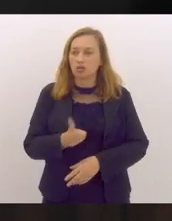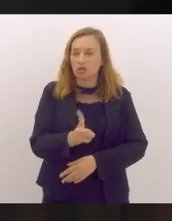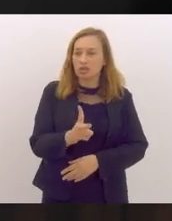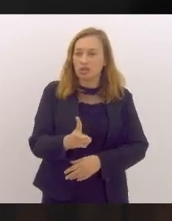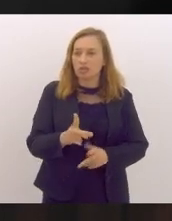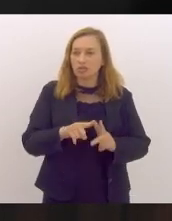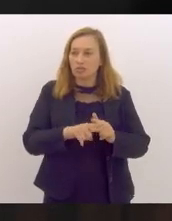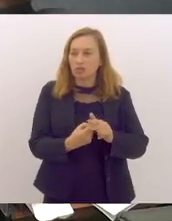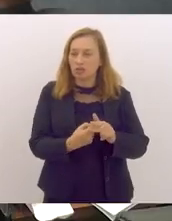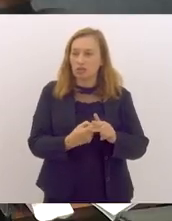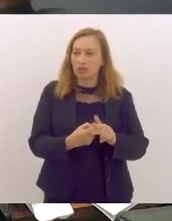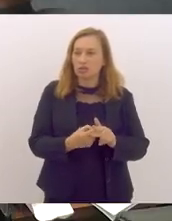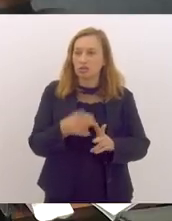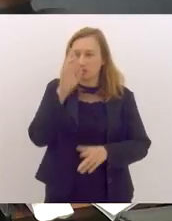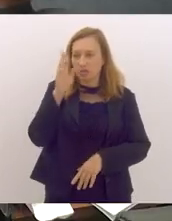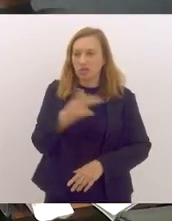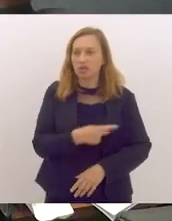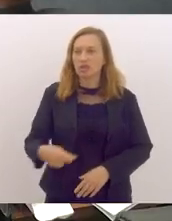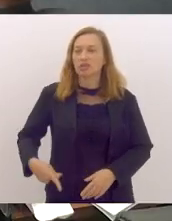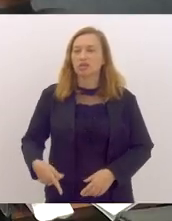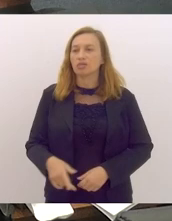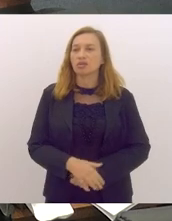presidente.